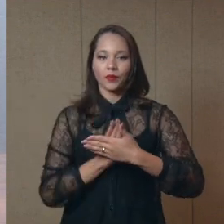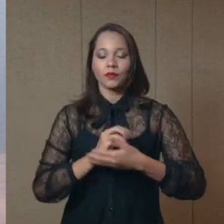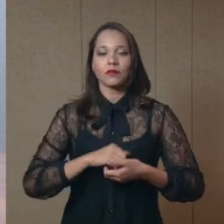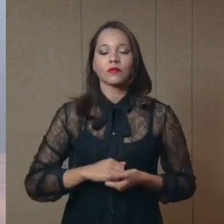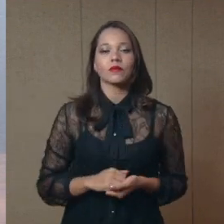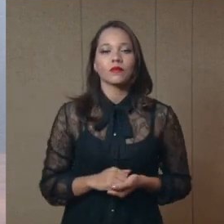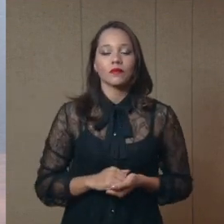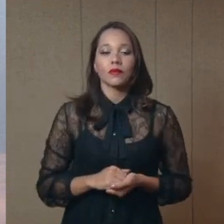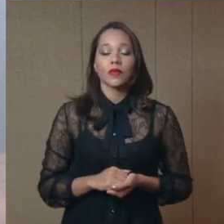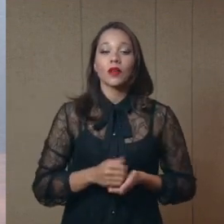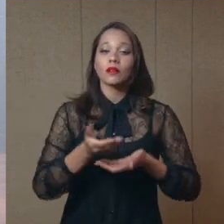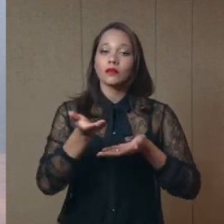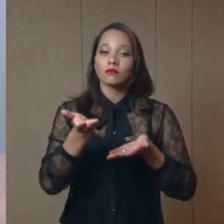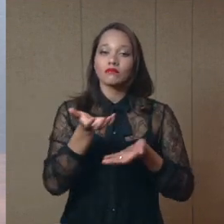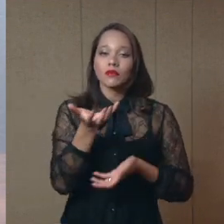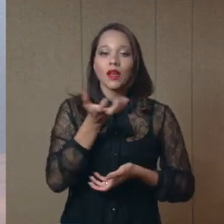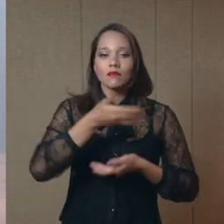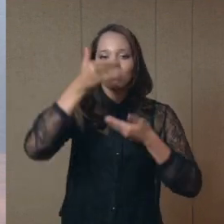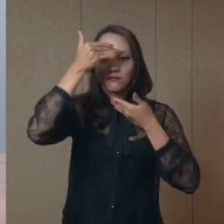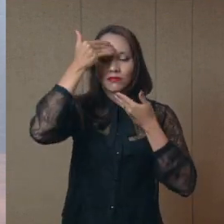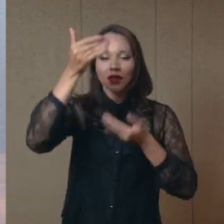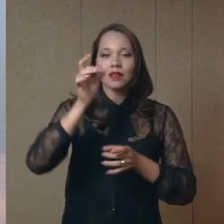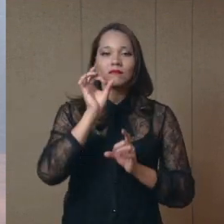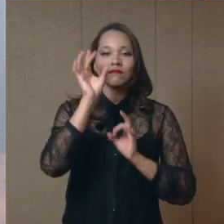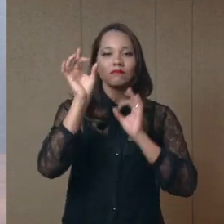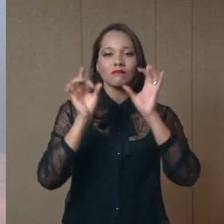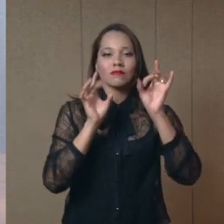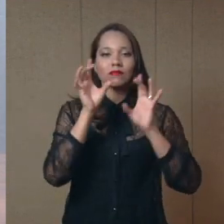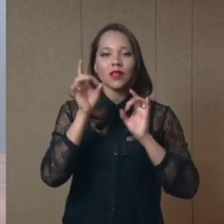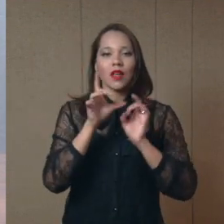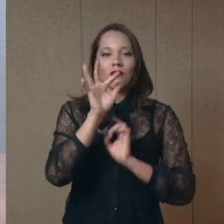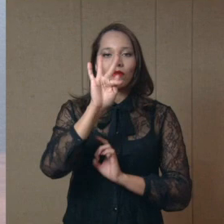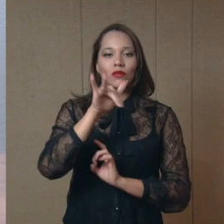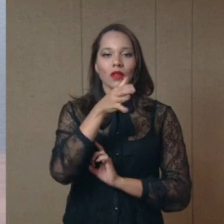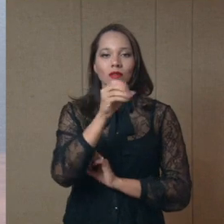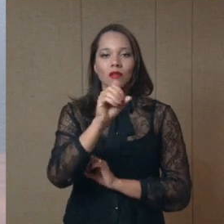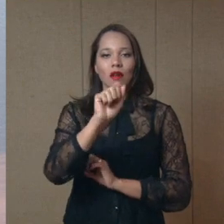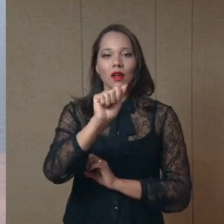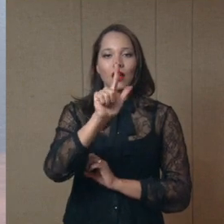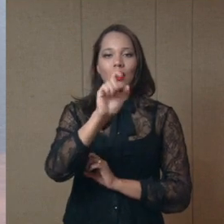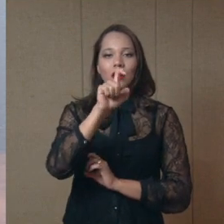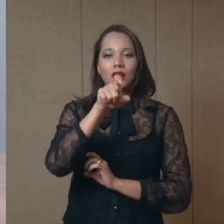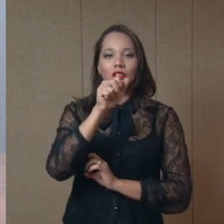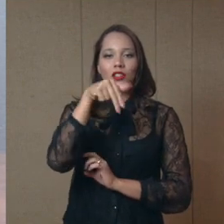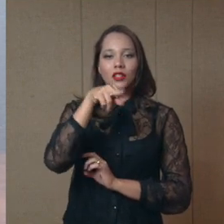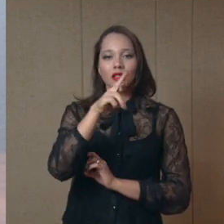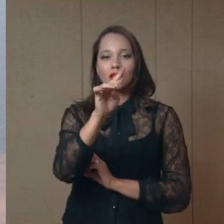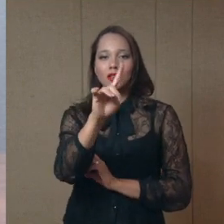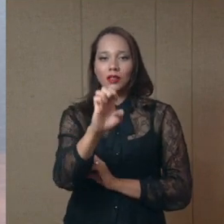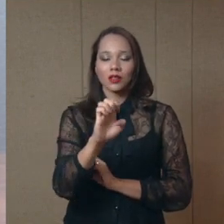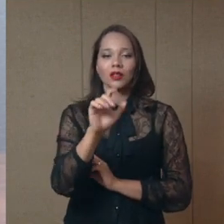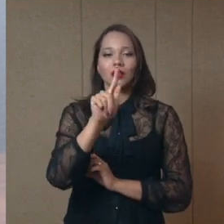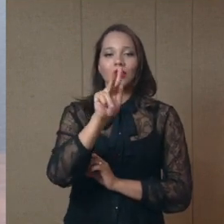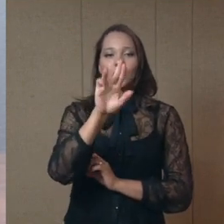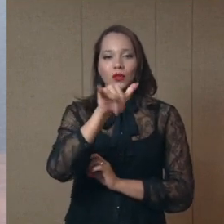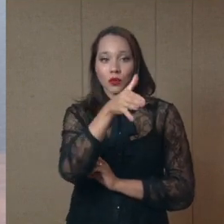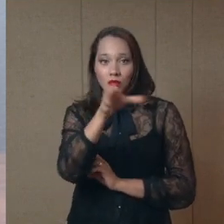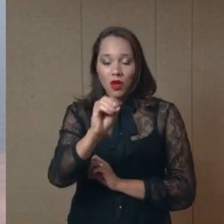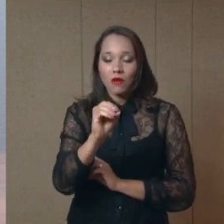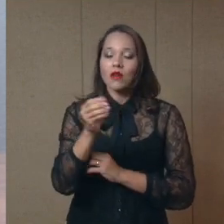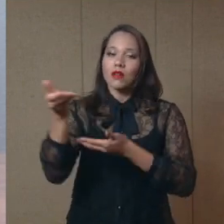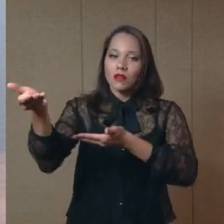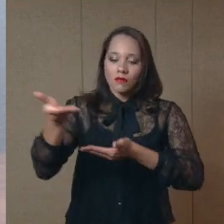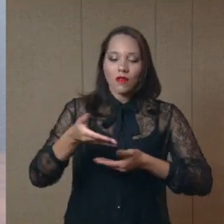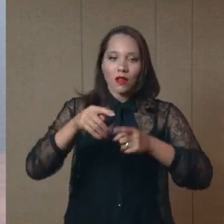eu quero fazer um agradecimento especial a fundação alexandre gusmão que viabilizou esse evento que cedeu